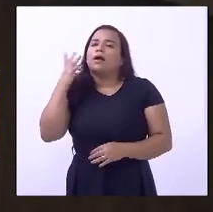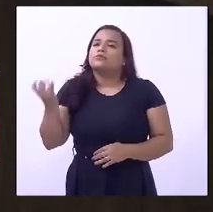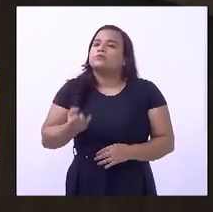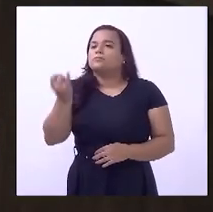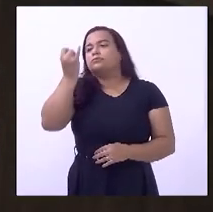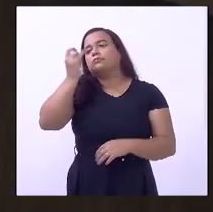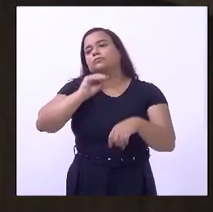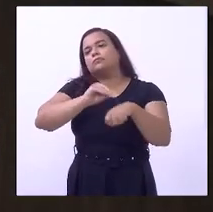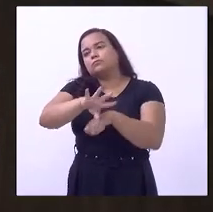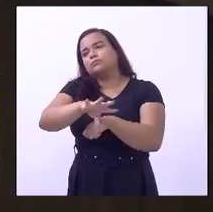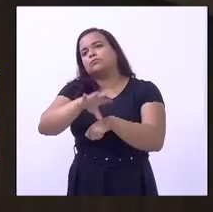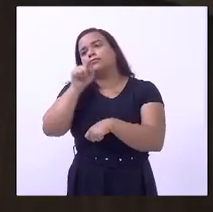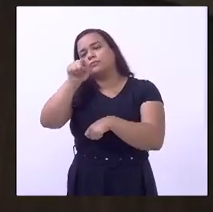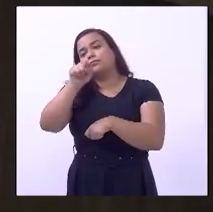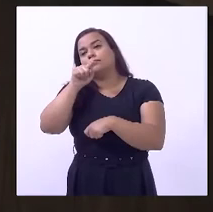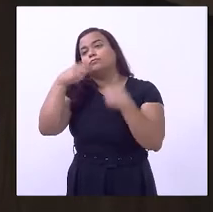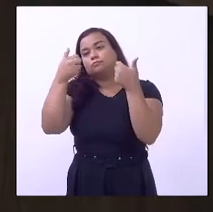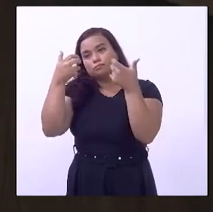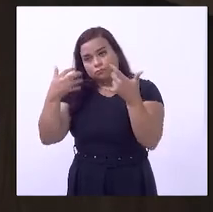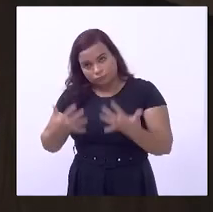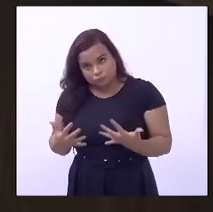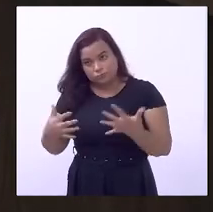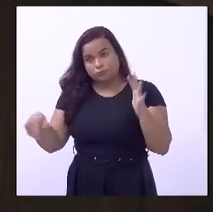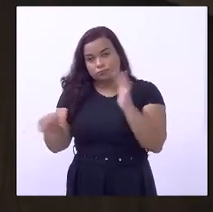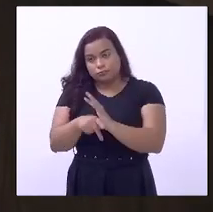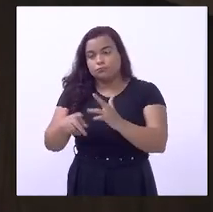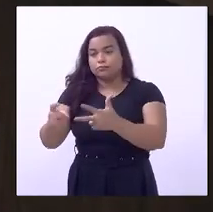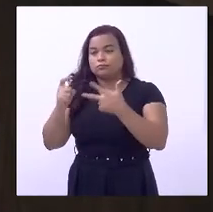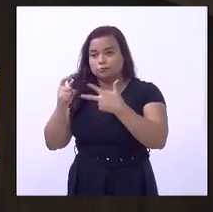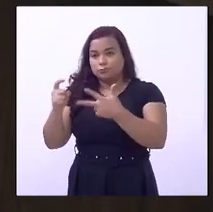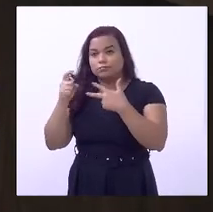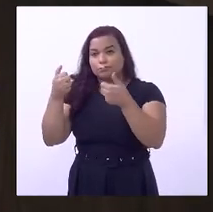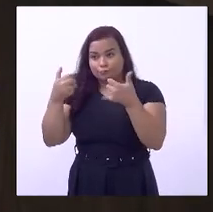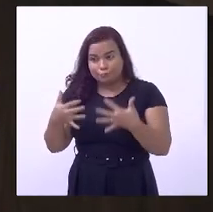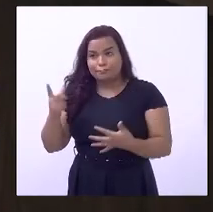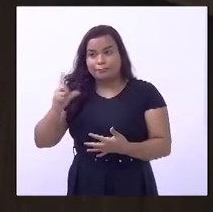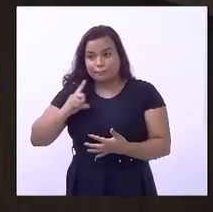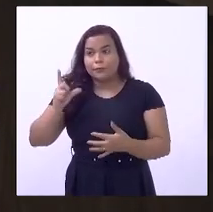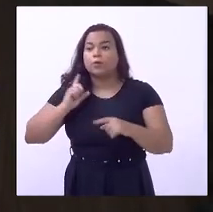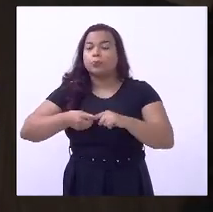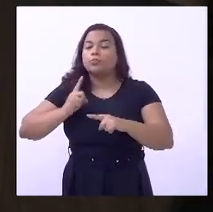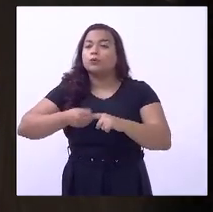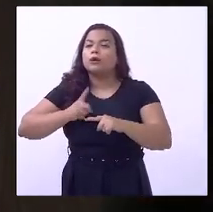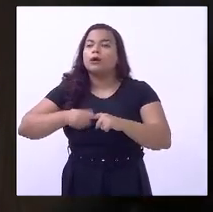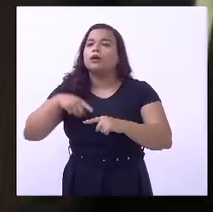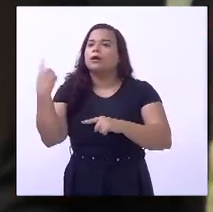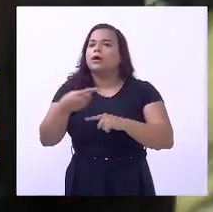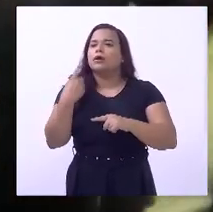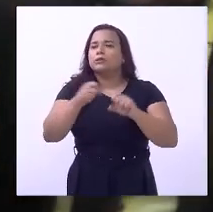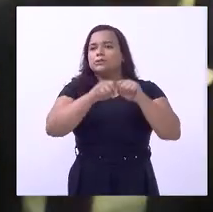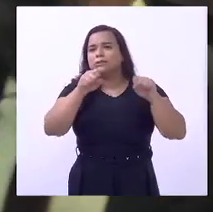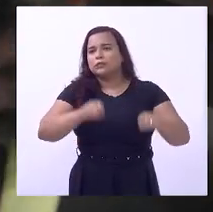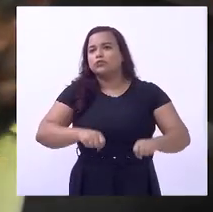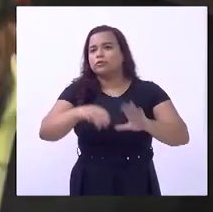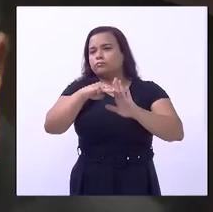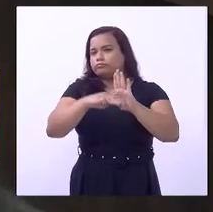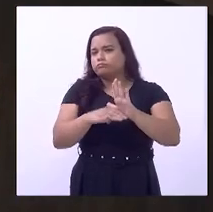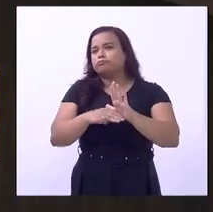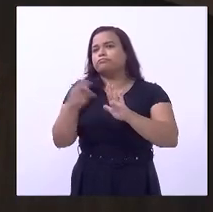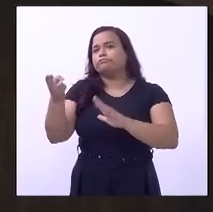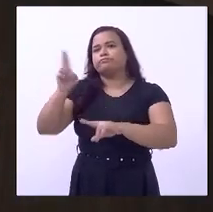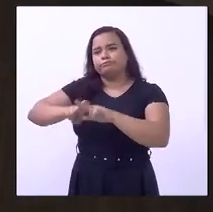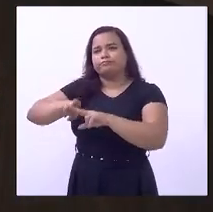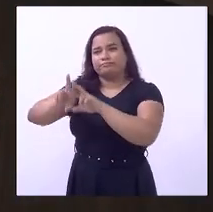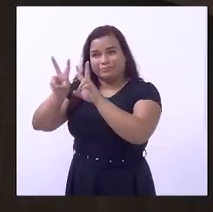extremamente importante e relevante essa mensagem do Poder Executivo, porque o nosso sistema penitenciário ele vem